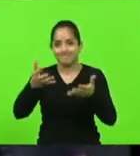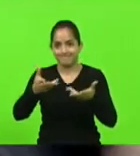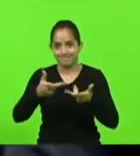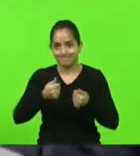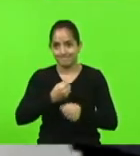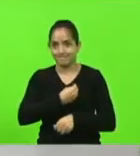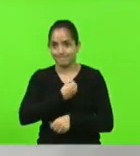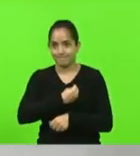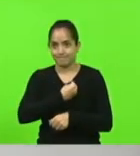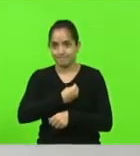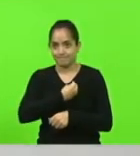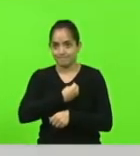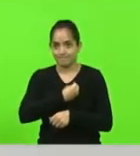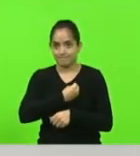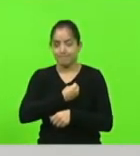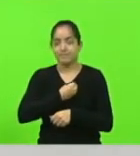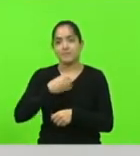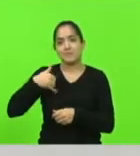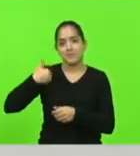nossos idosos.